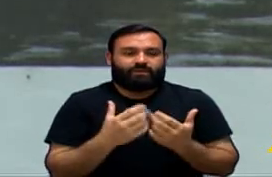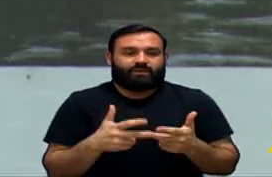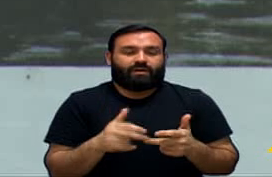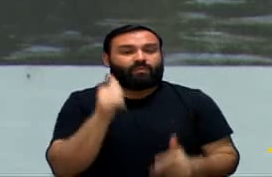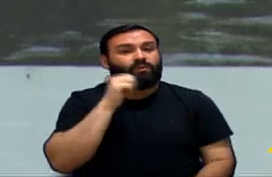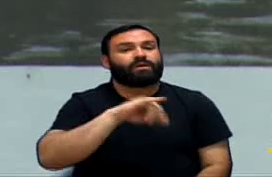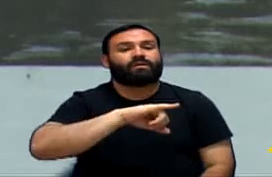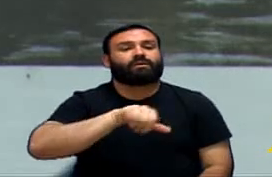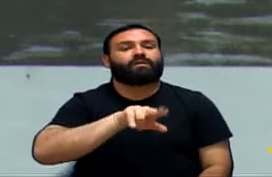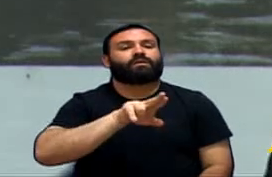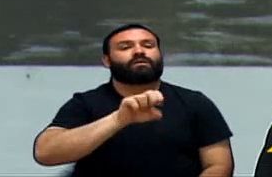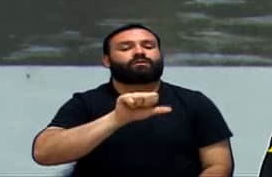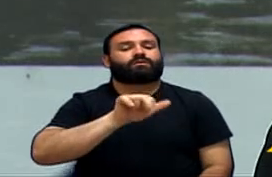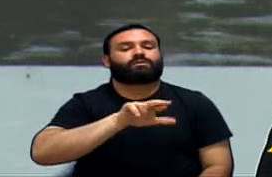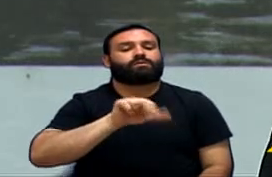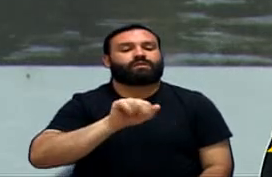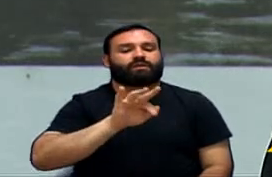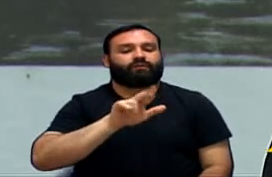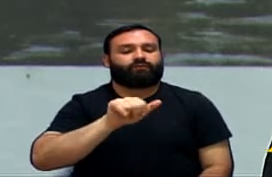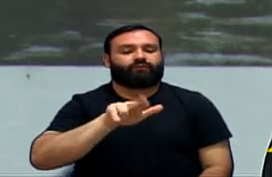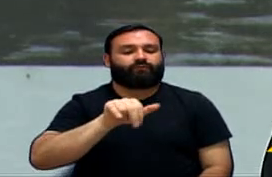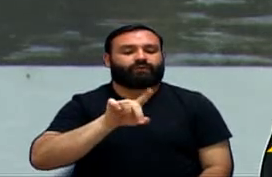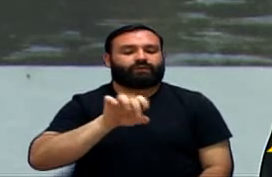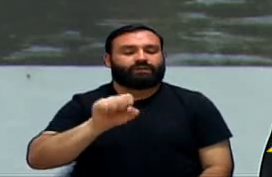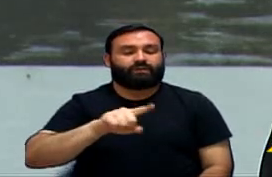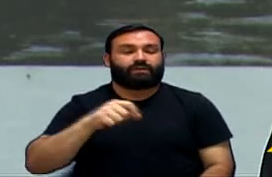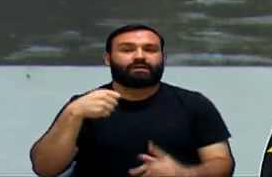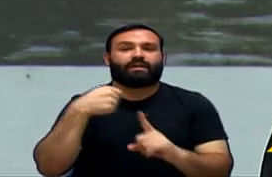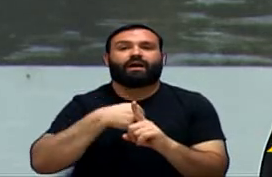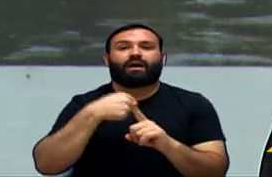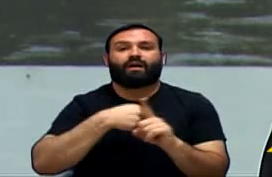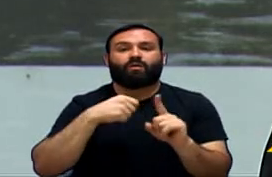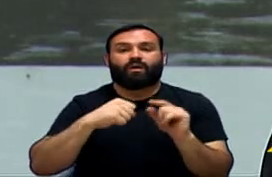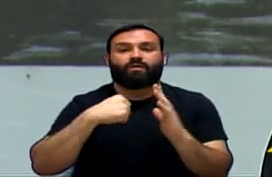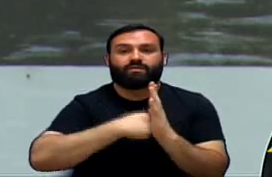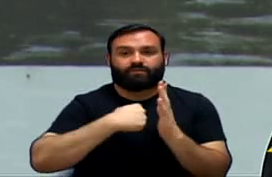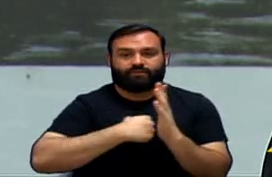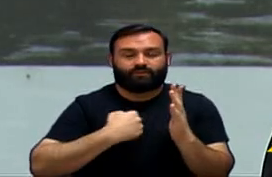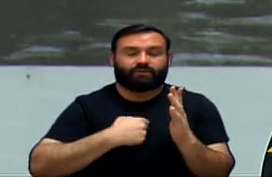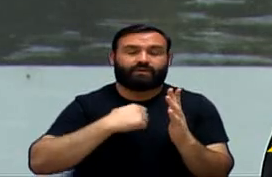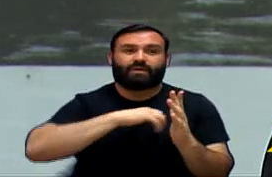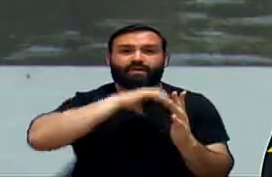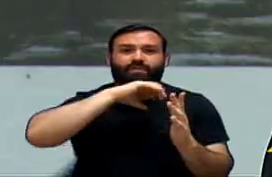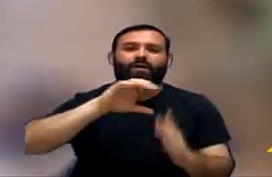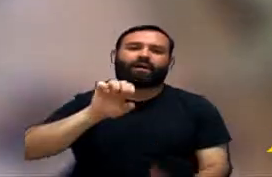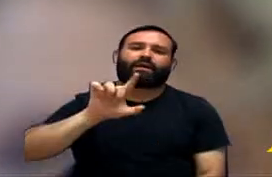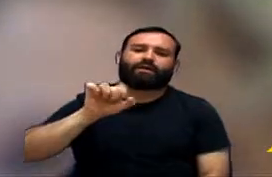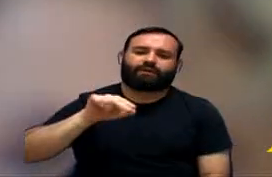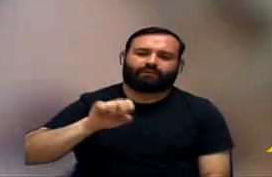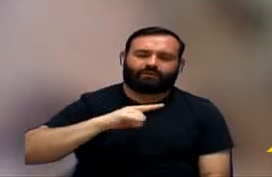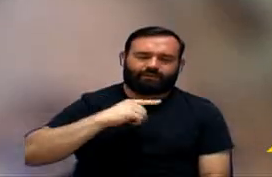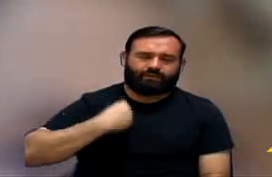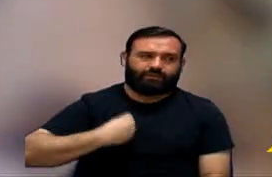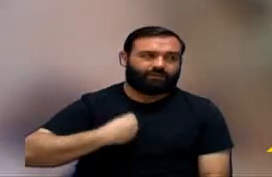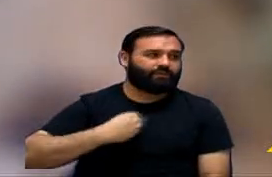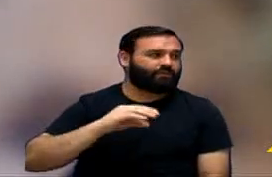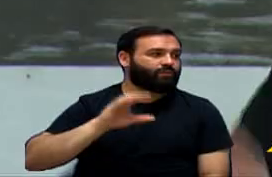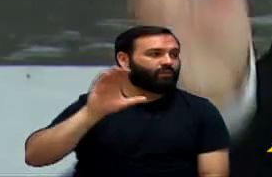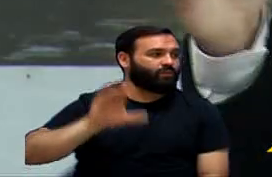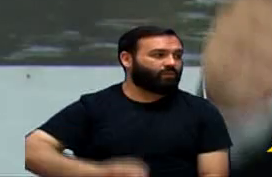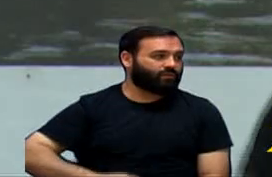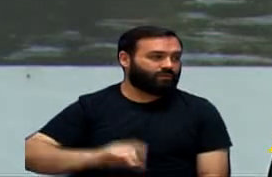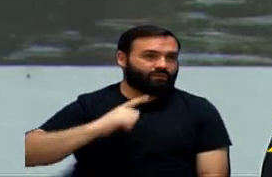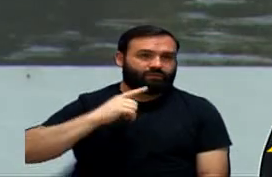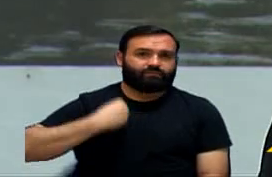Eleita Jussara Fernandes que é a nossa defensora da causa animal A Eliane consorte tá aí também da do Conselho Ela tá